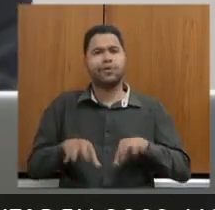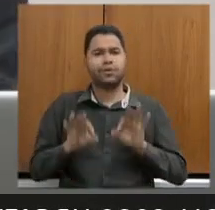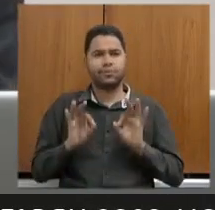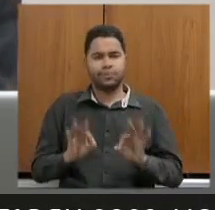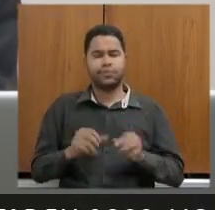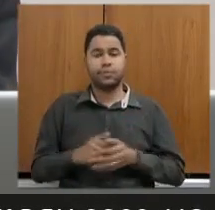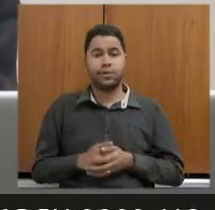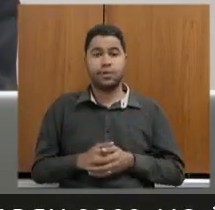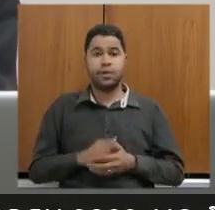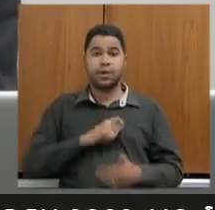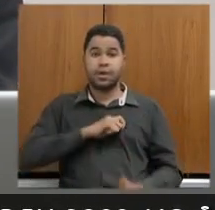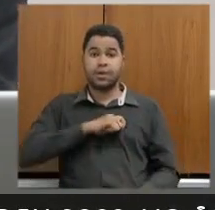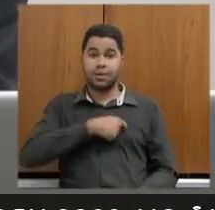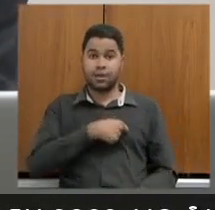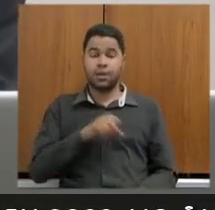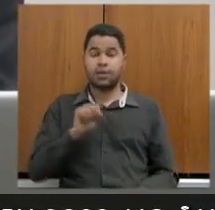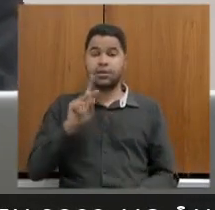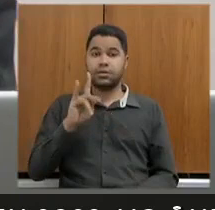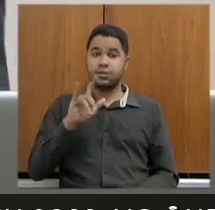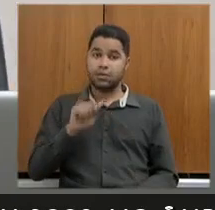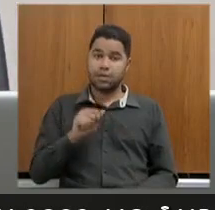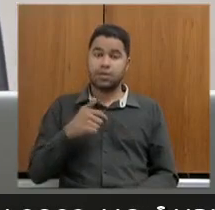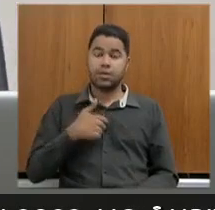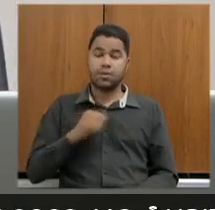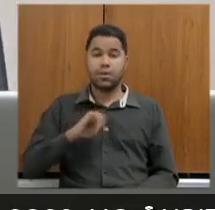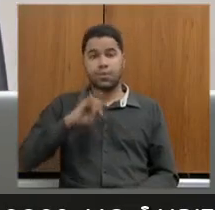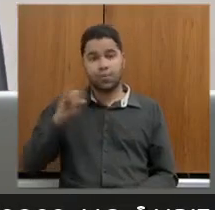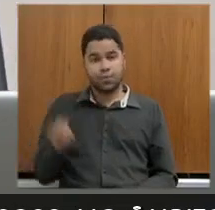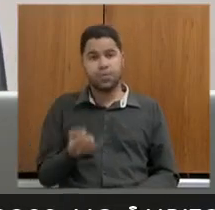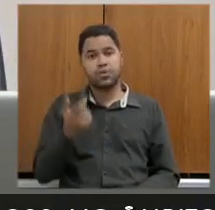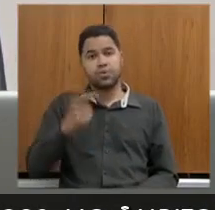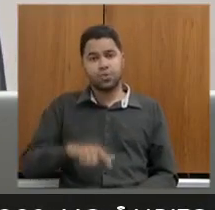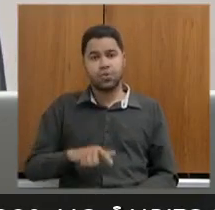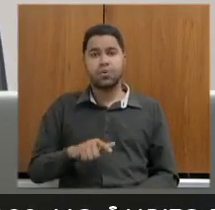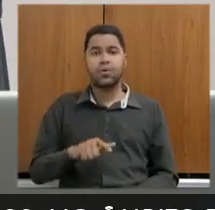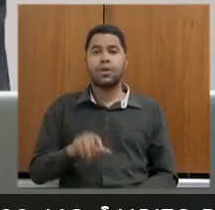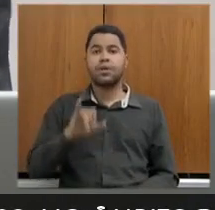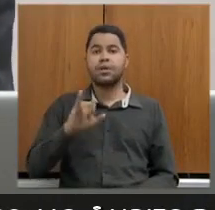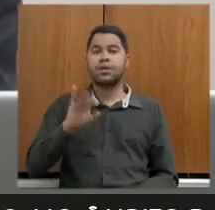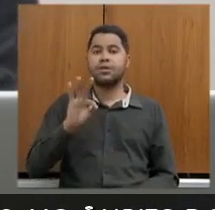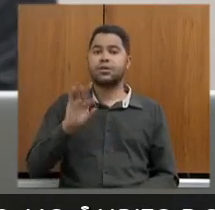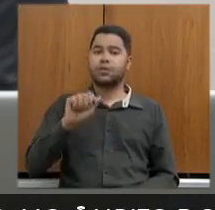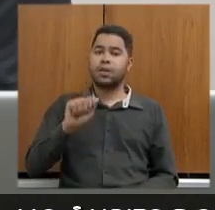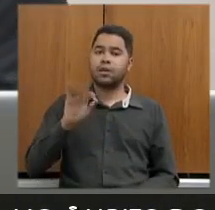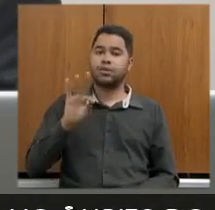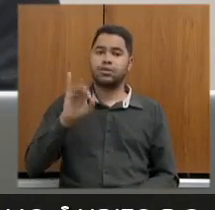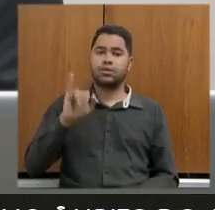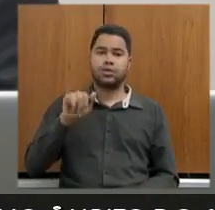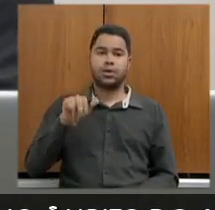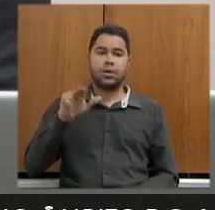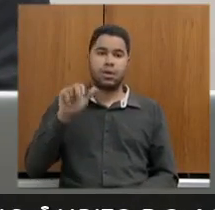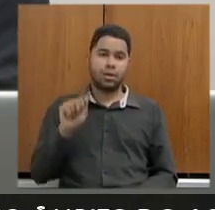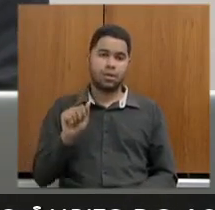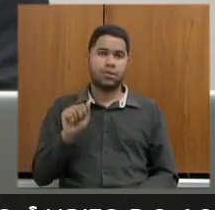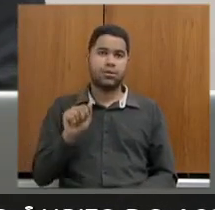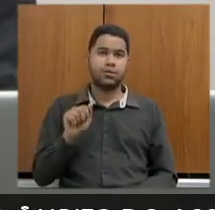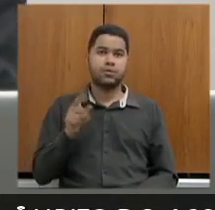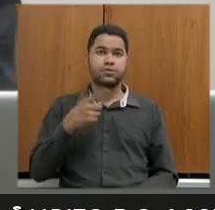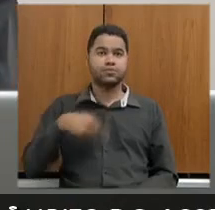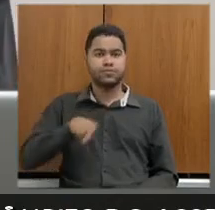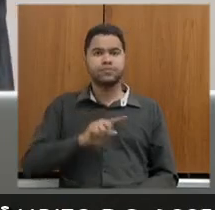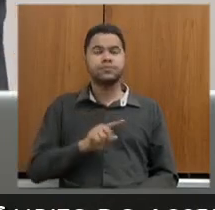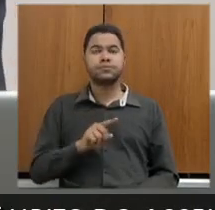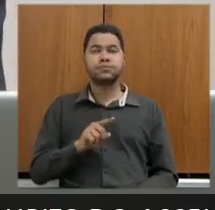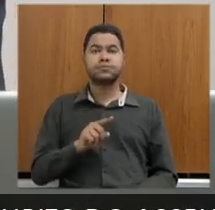enormemente então a delegada Sheila fez e o aproveitando aqui mais uma vez a presença da Itatiaia eu vou pedir que a nossa